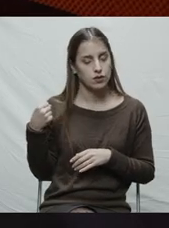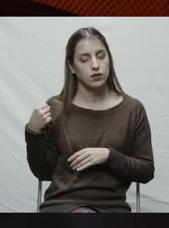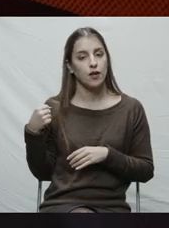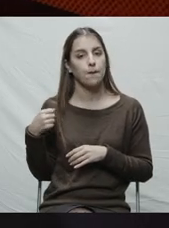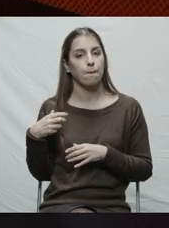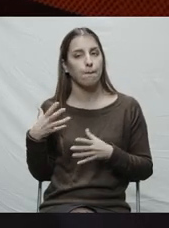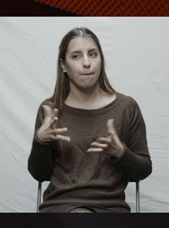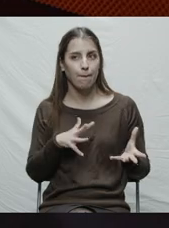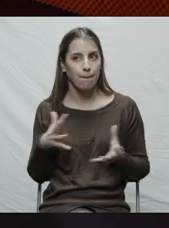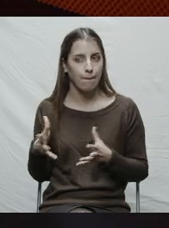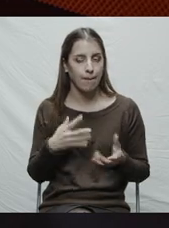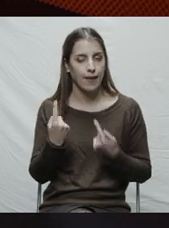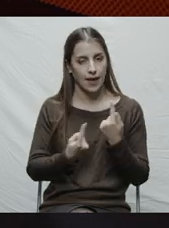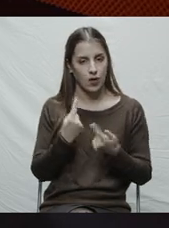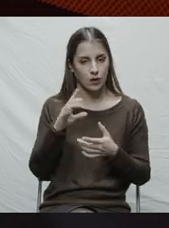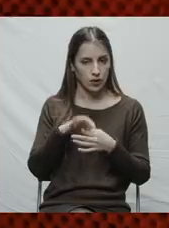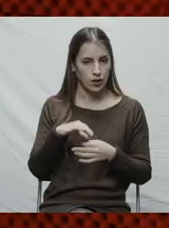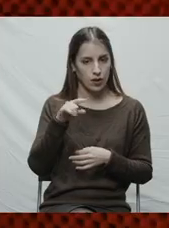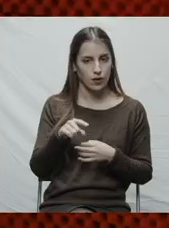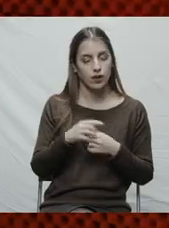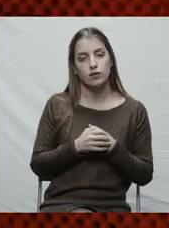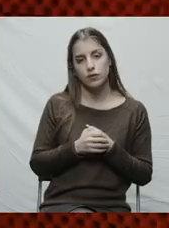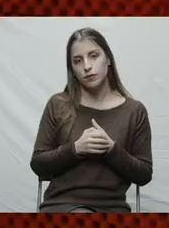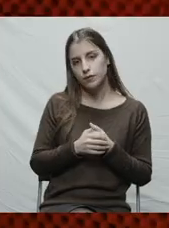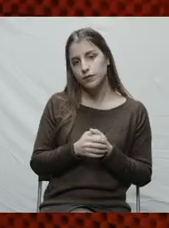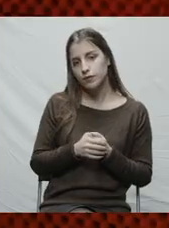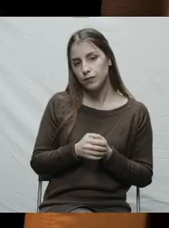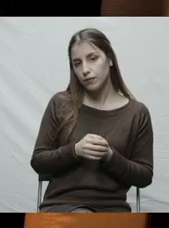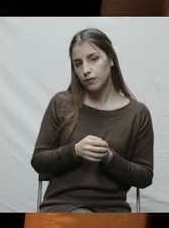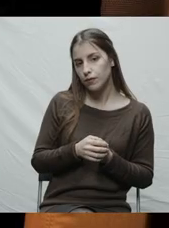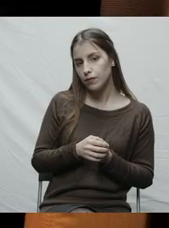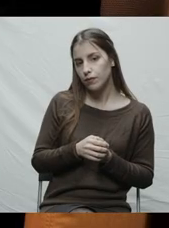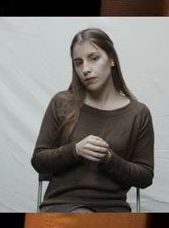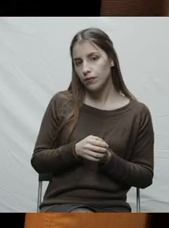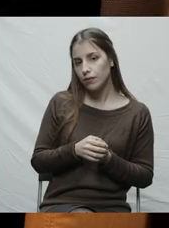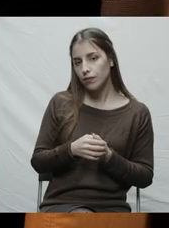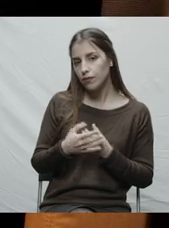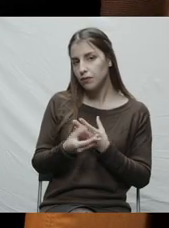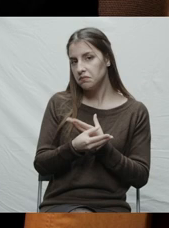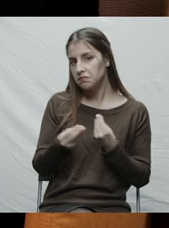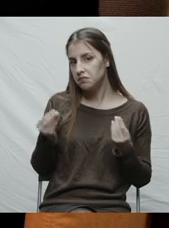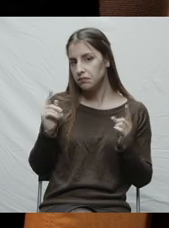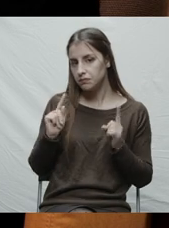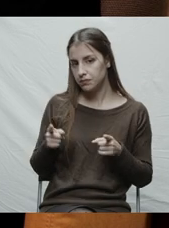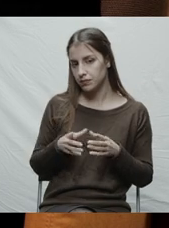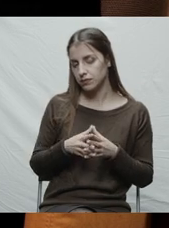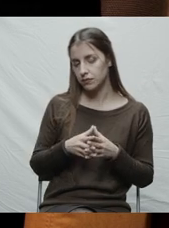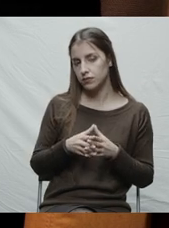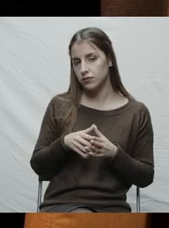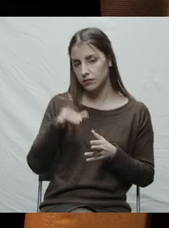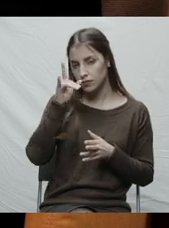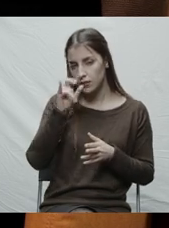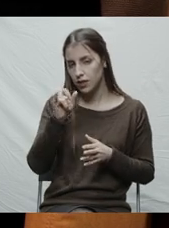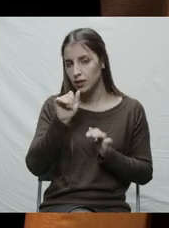mas ainda está muito. São esses retratos que vocês procuram Sim, neste novo projeto. ainda está muito. No início. Depois a própria